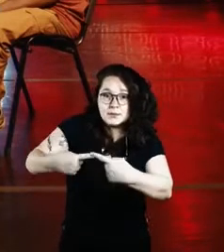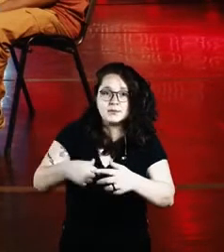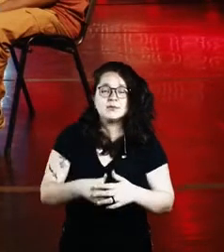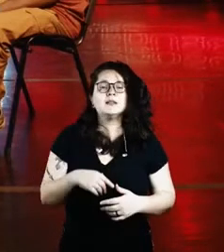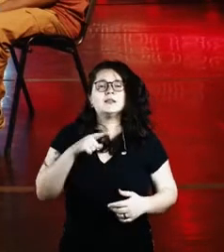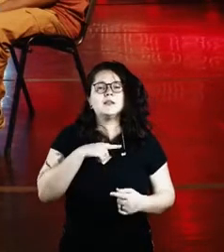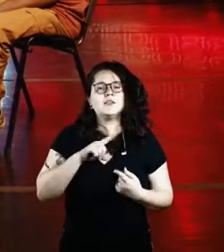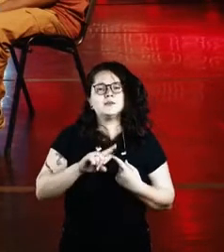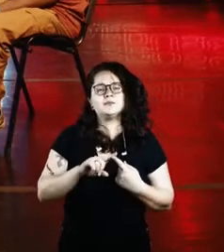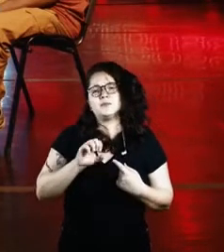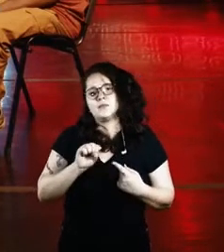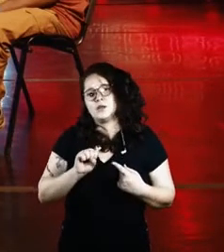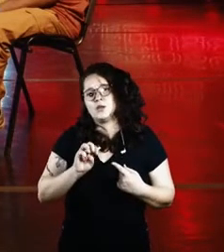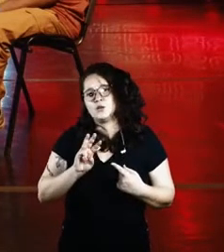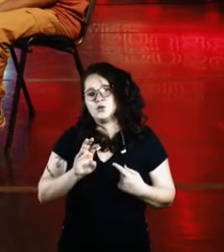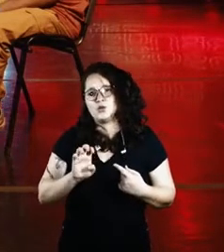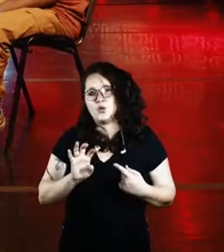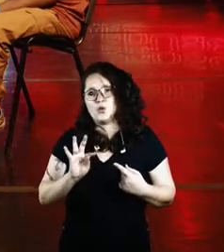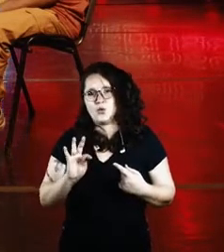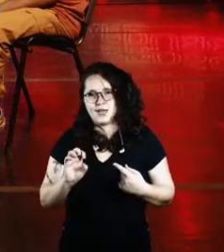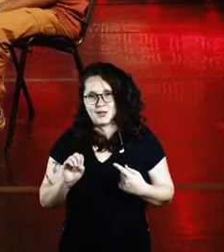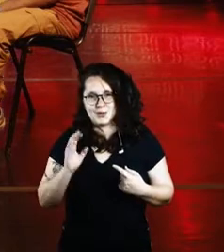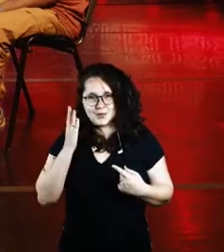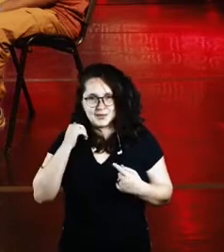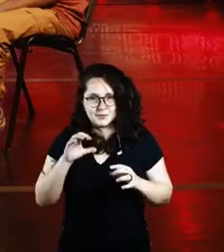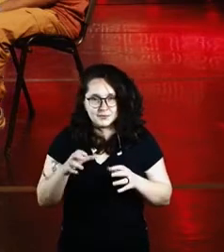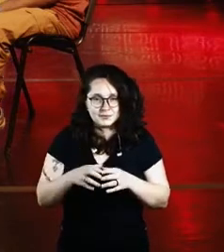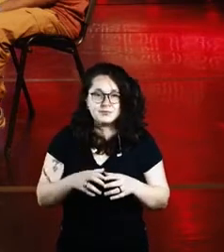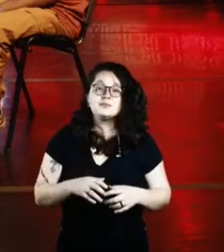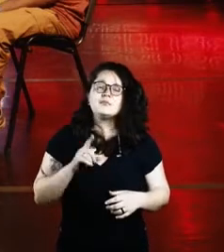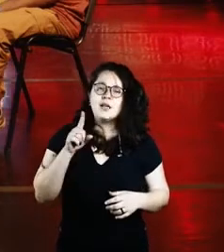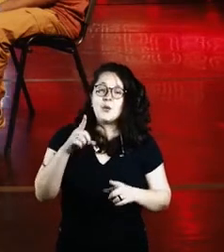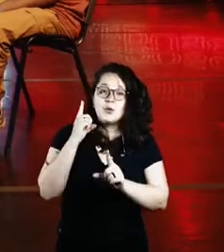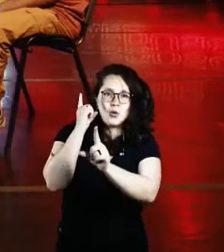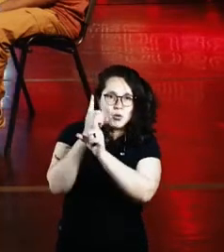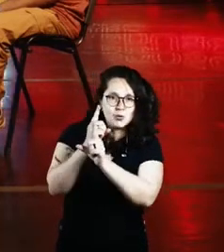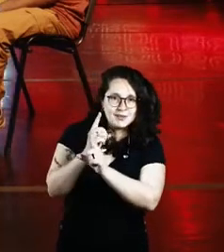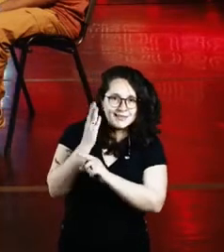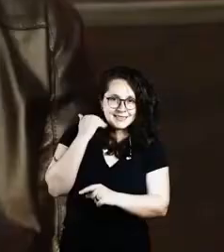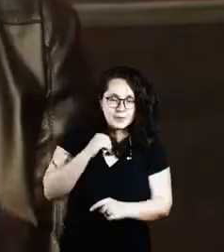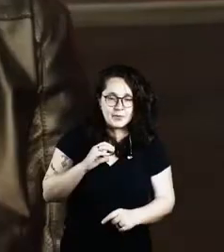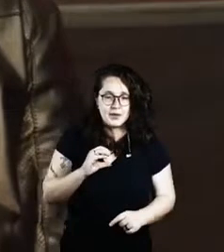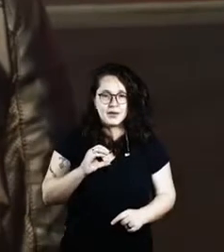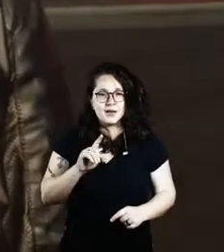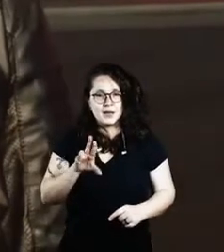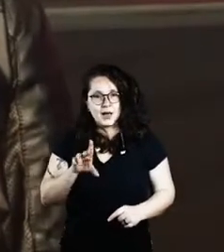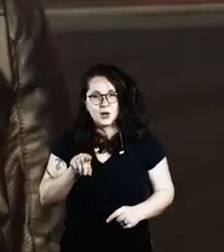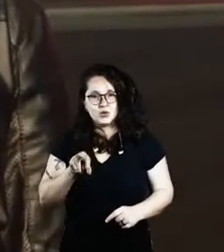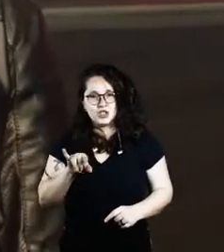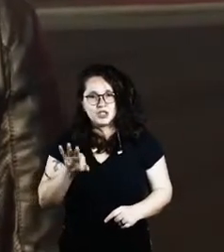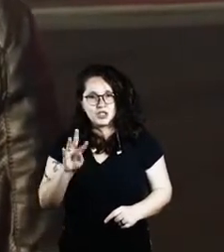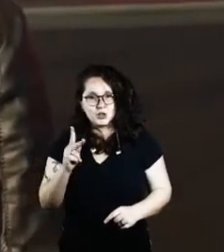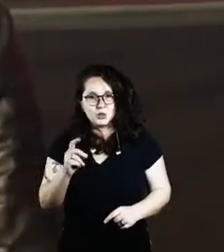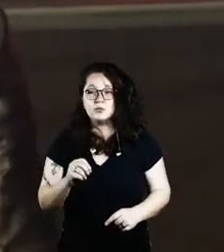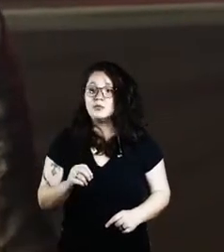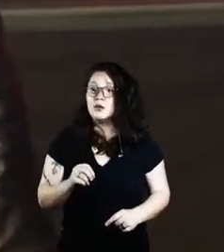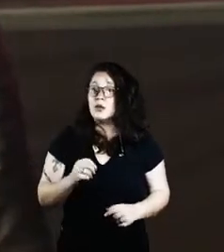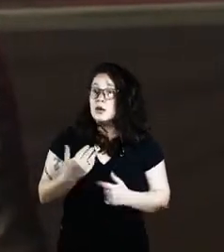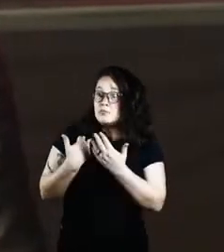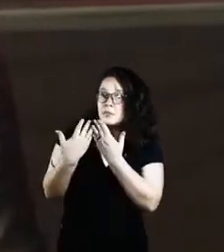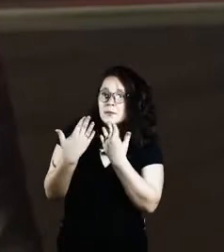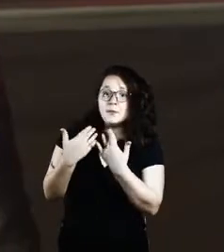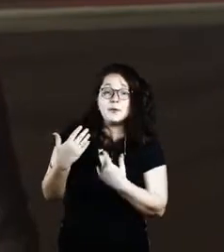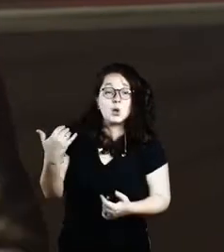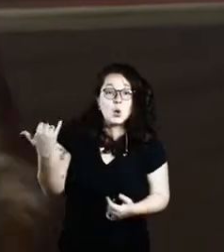Soweto. Esses dias, essa semana aqui, eu encontrei o Claudinho de Oliveira do Soweto. Mano, ele contou várias histórias do Somebody